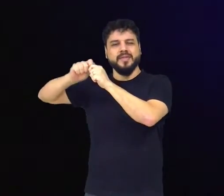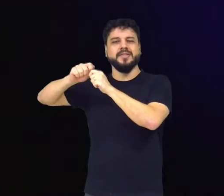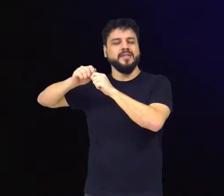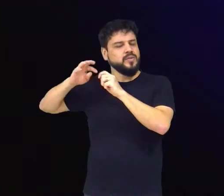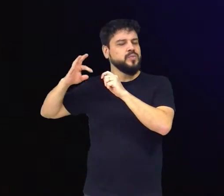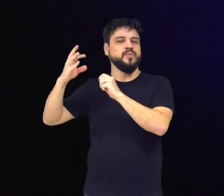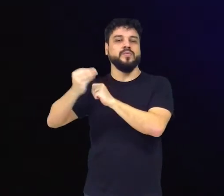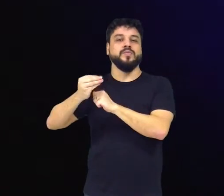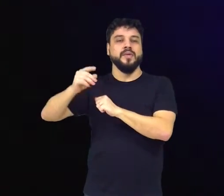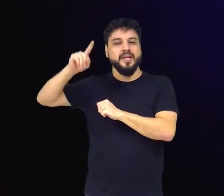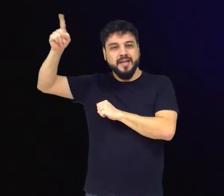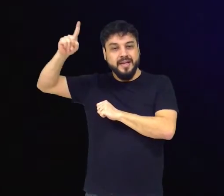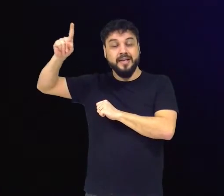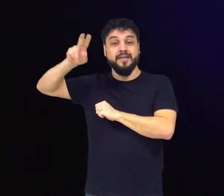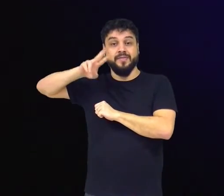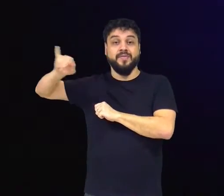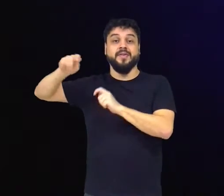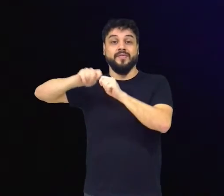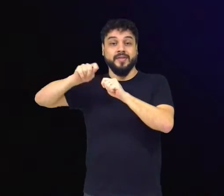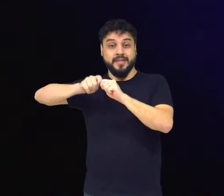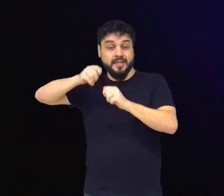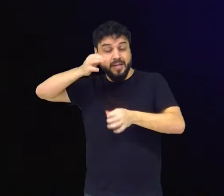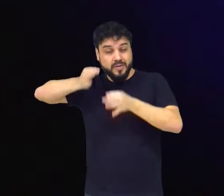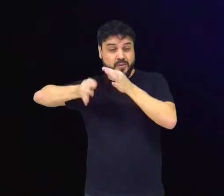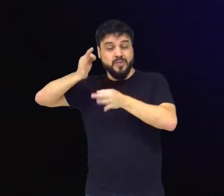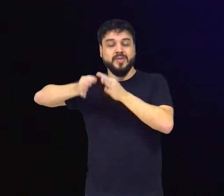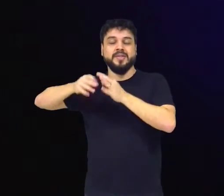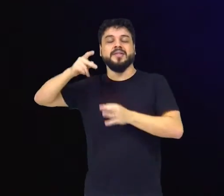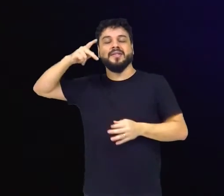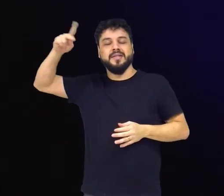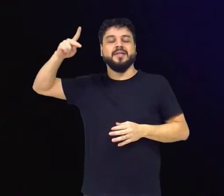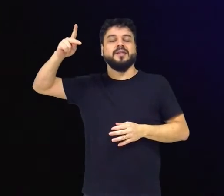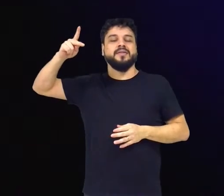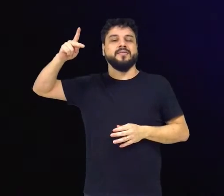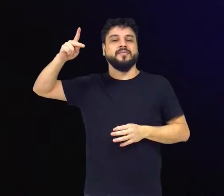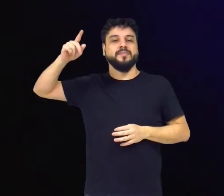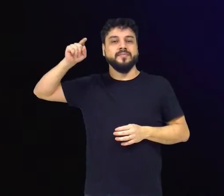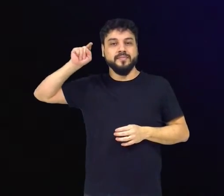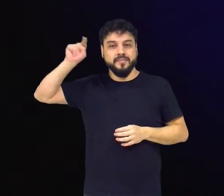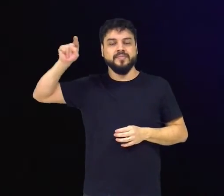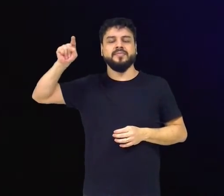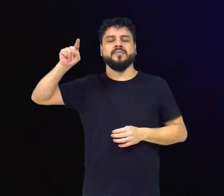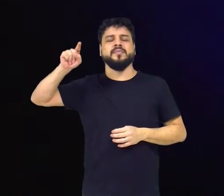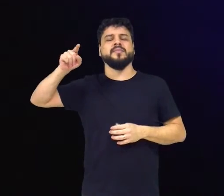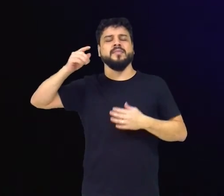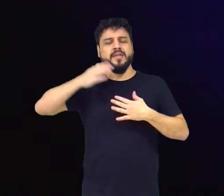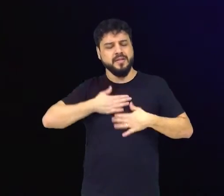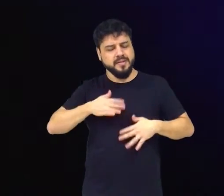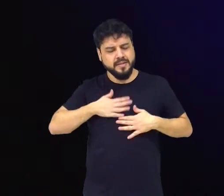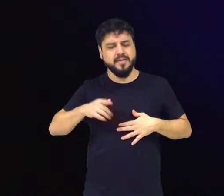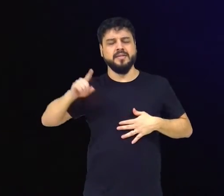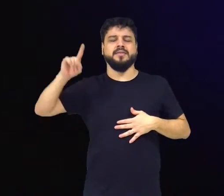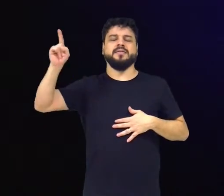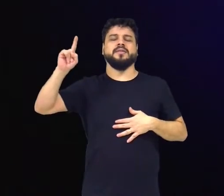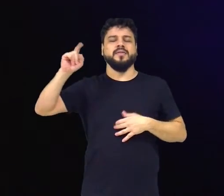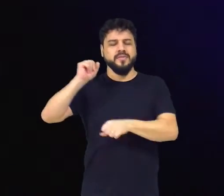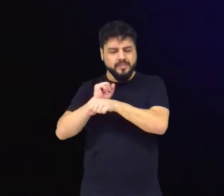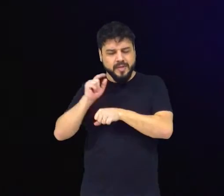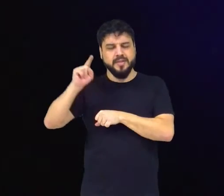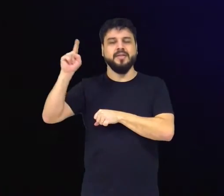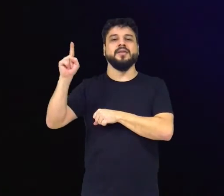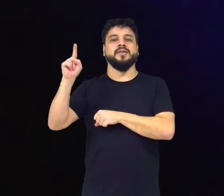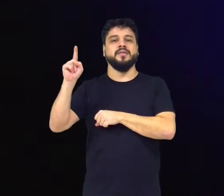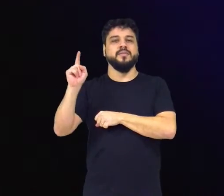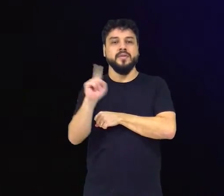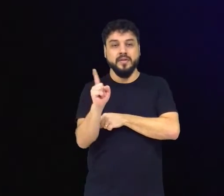a tua justiça como a luz do teu juízo, como o meio-dia. Descansa no Senhor e espera nele. Não te